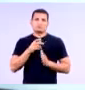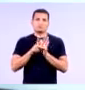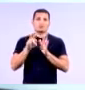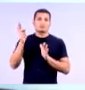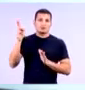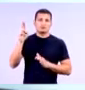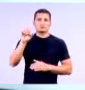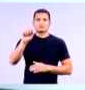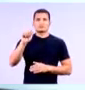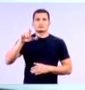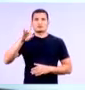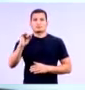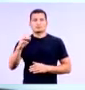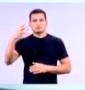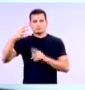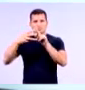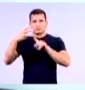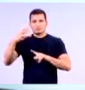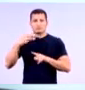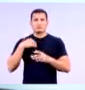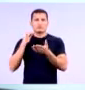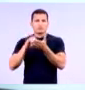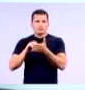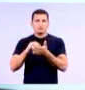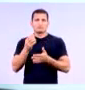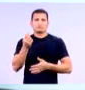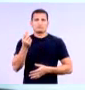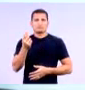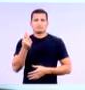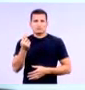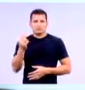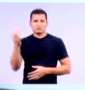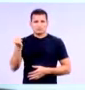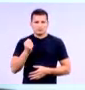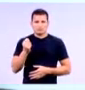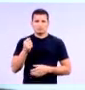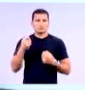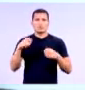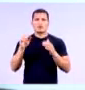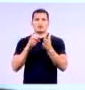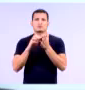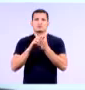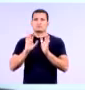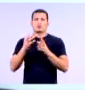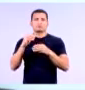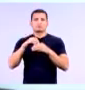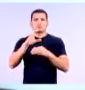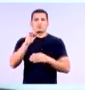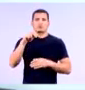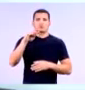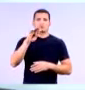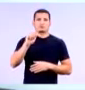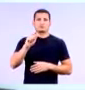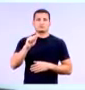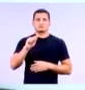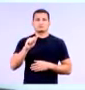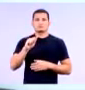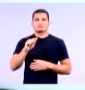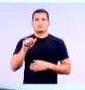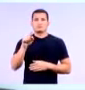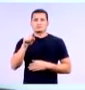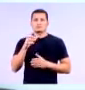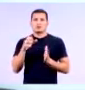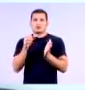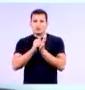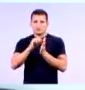saldo. Eu colocaria valor do saque? Não é uma característica da conta corrente. Isso aqui não faz parte da conta corrente. Né? Se você for cadastrar uma